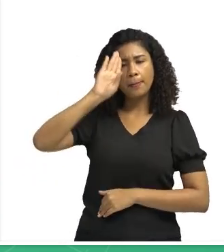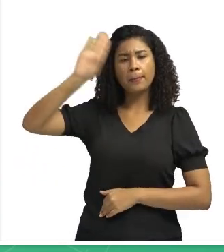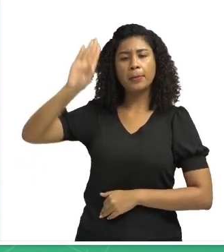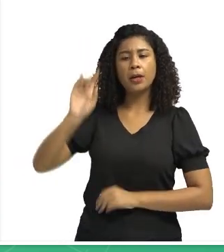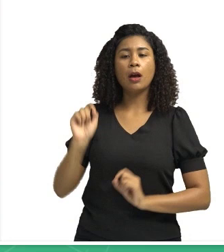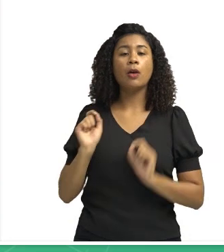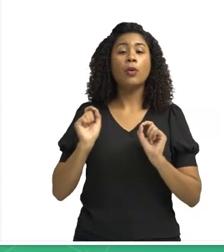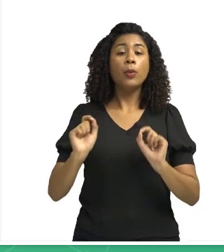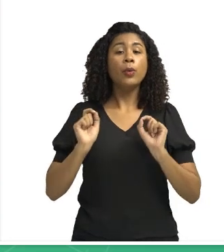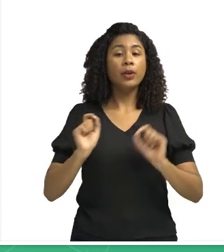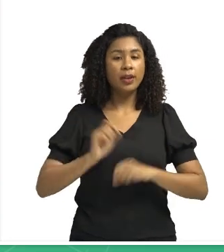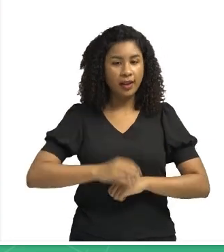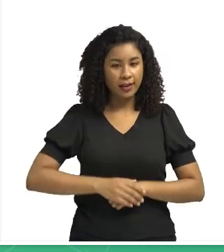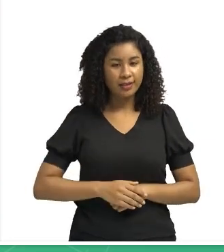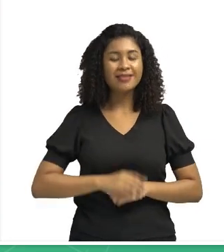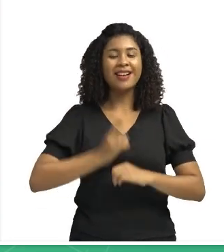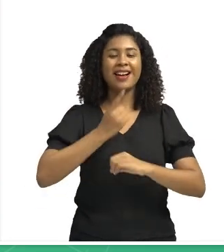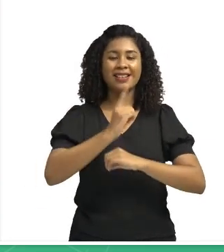é a